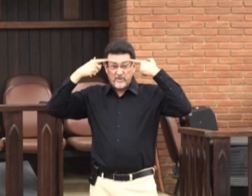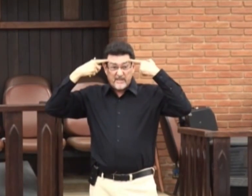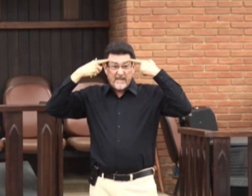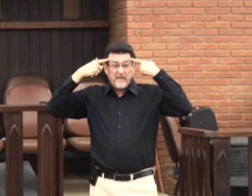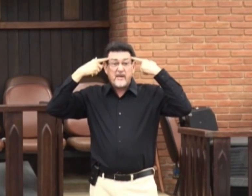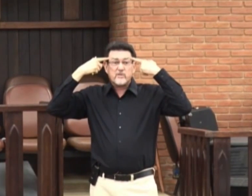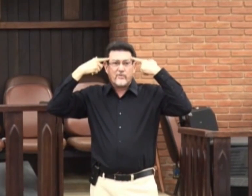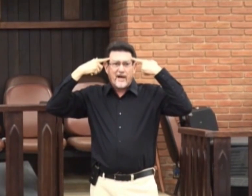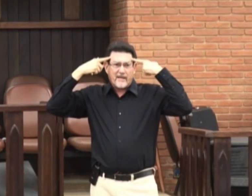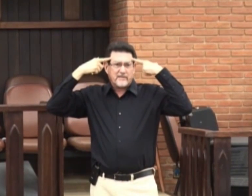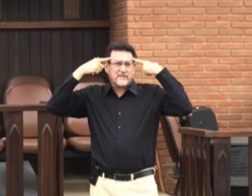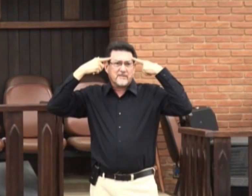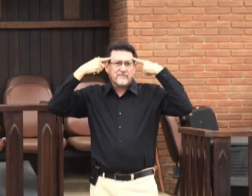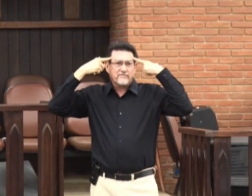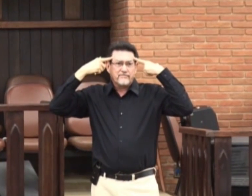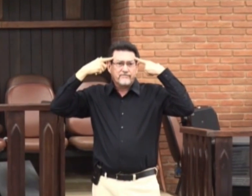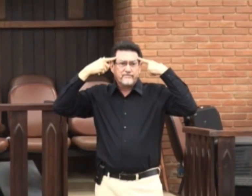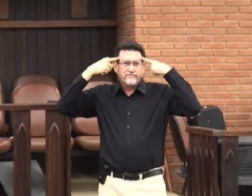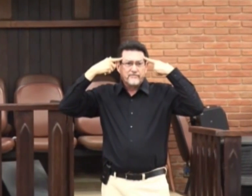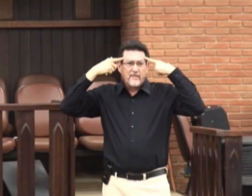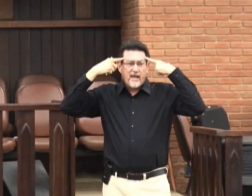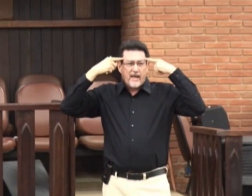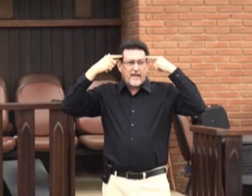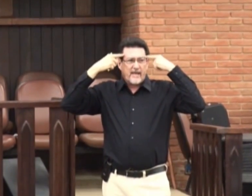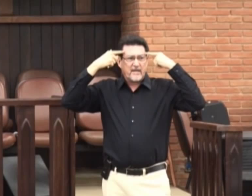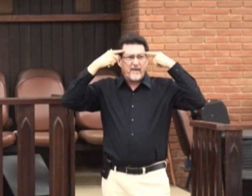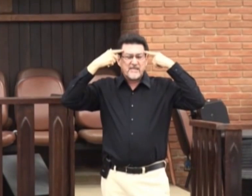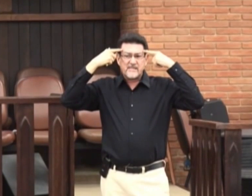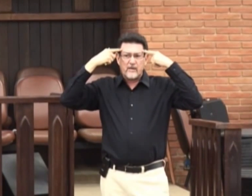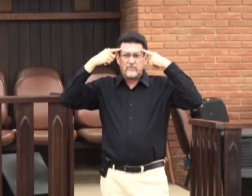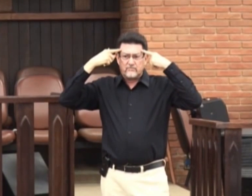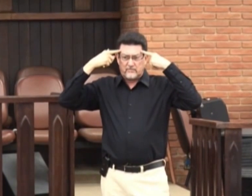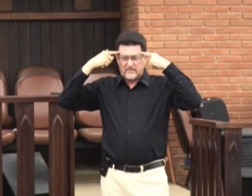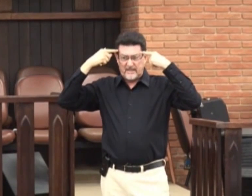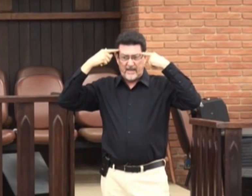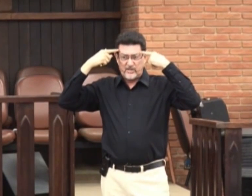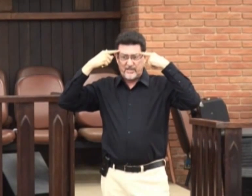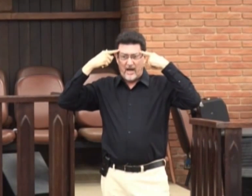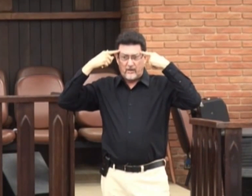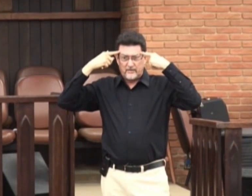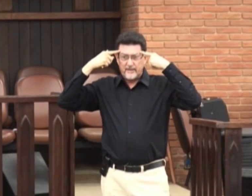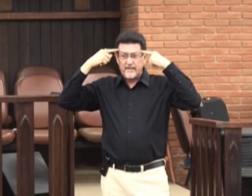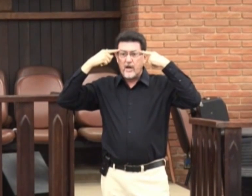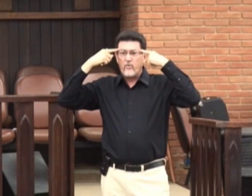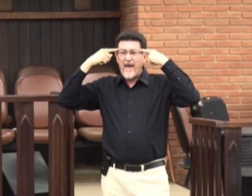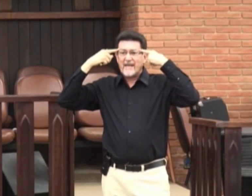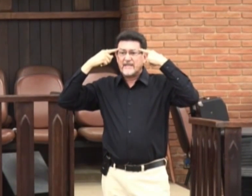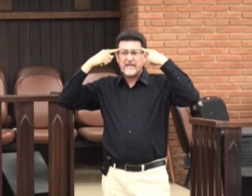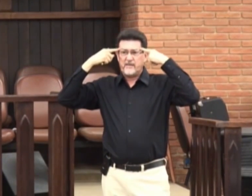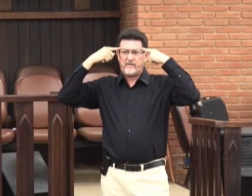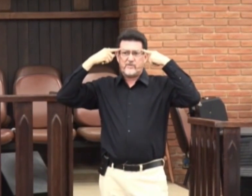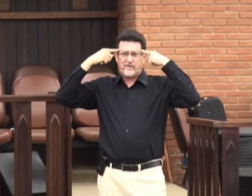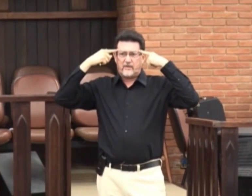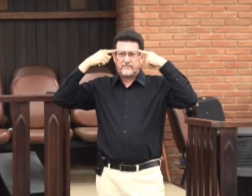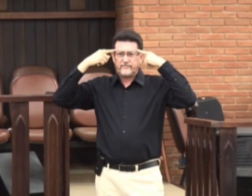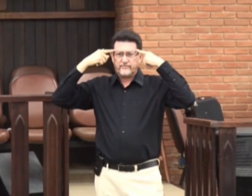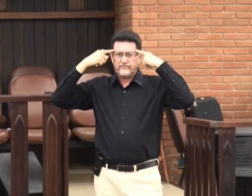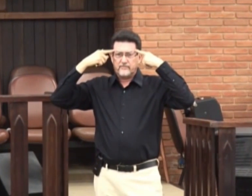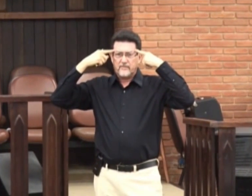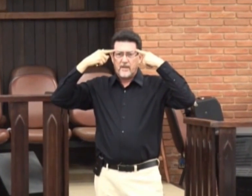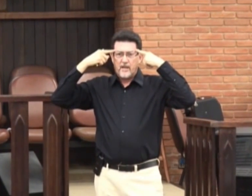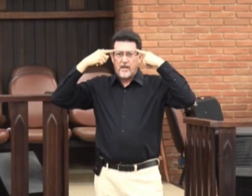nós somos tridimensionais. E a dimensão celestial não é